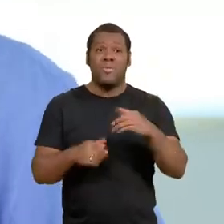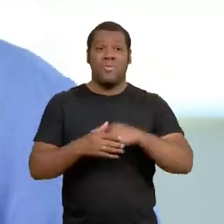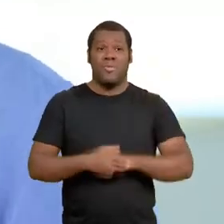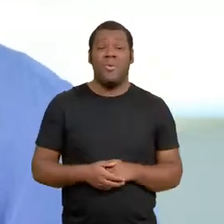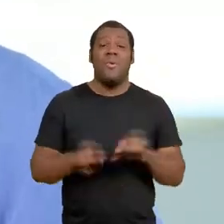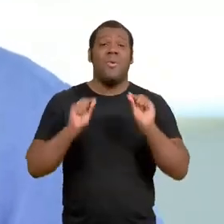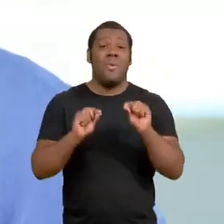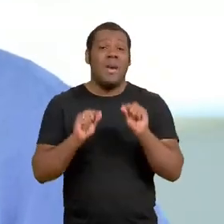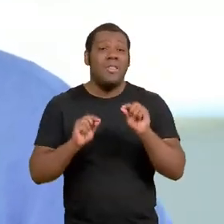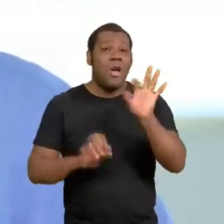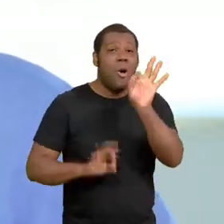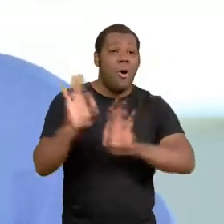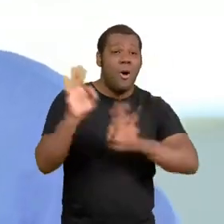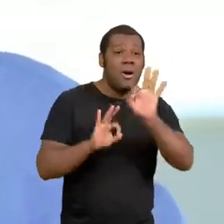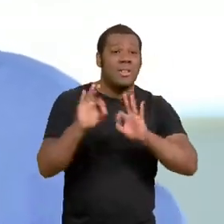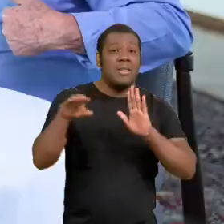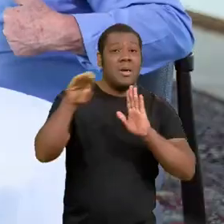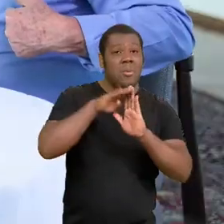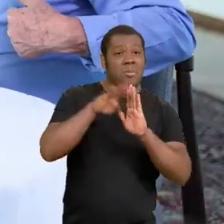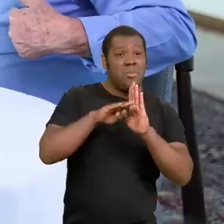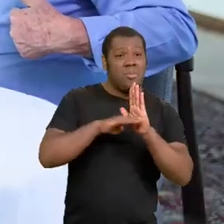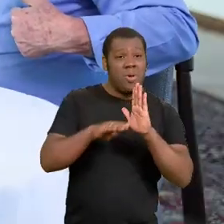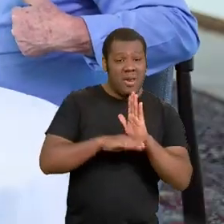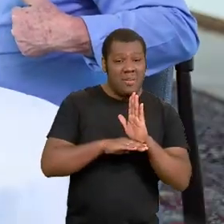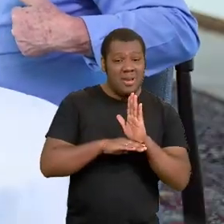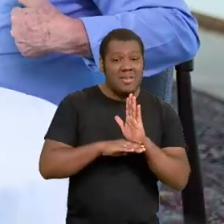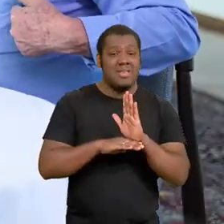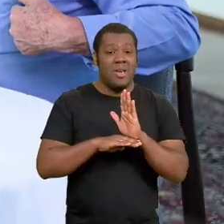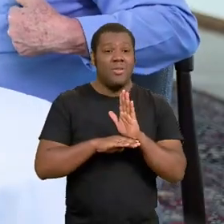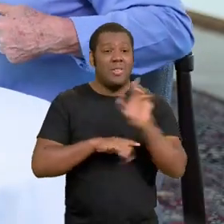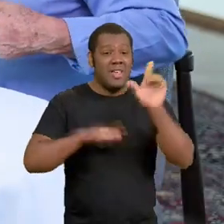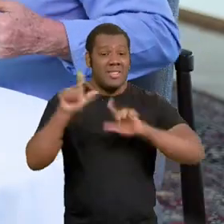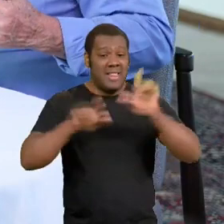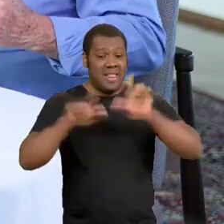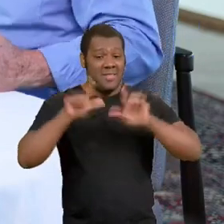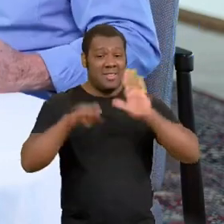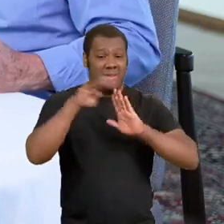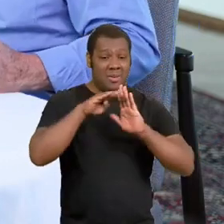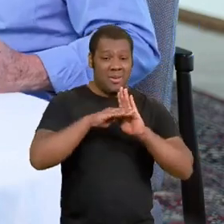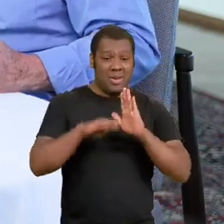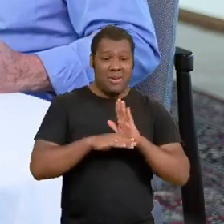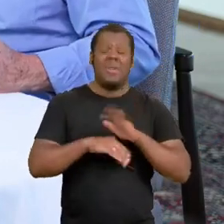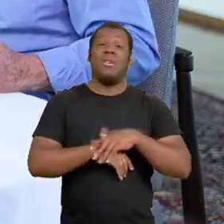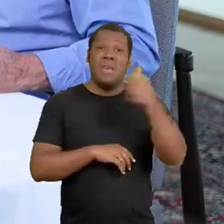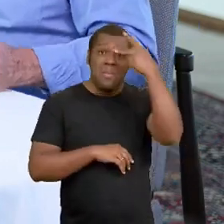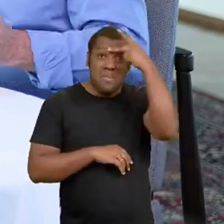com pergunta de... Sim, vamos fazer assim. De ouvintes. De ouvintes, sim. Sabe, as pessoas vão mandar as